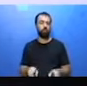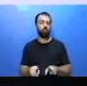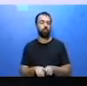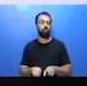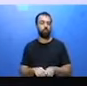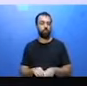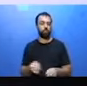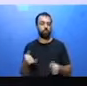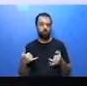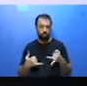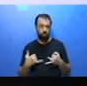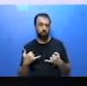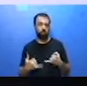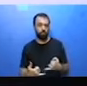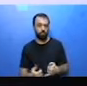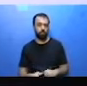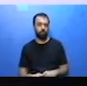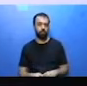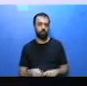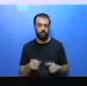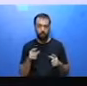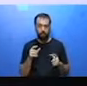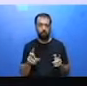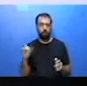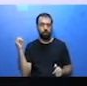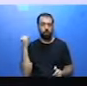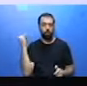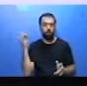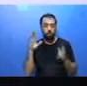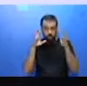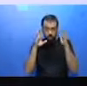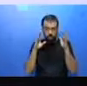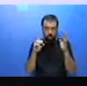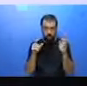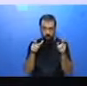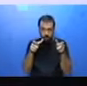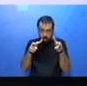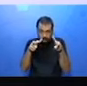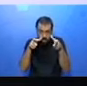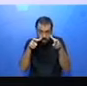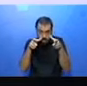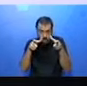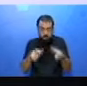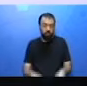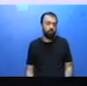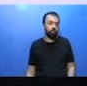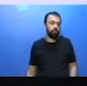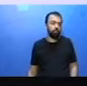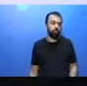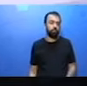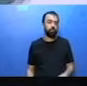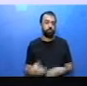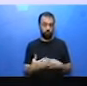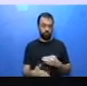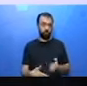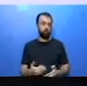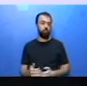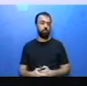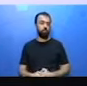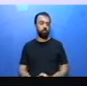brinquedos então nós usamos es há muito tempo tá vamos lá vamos para o